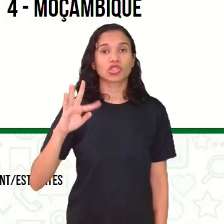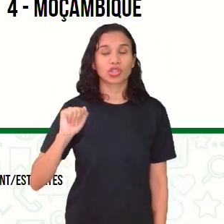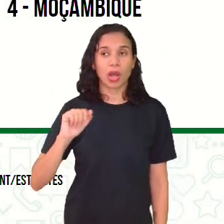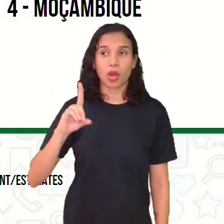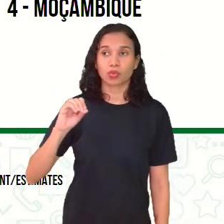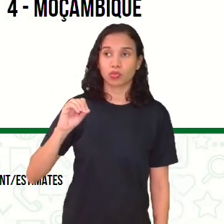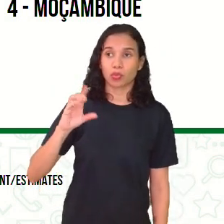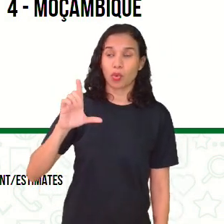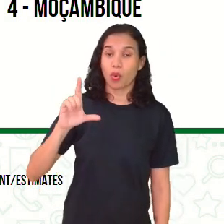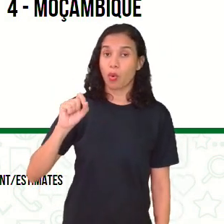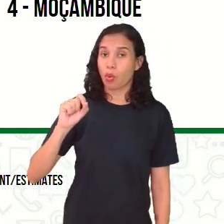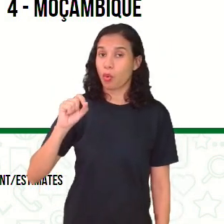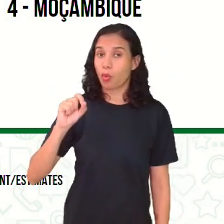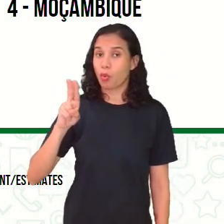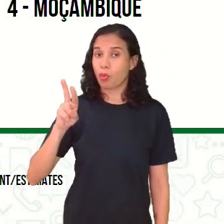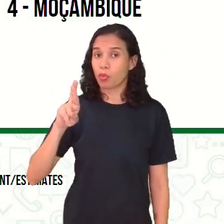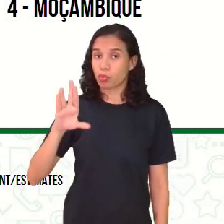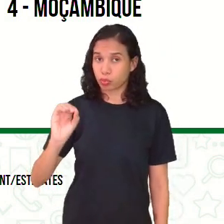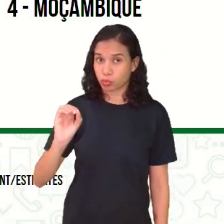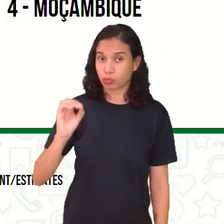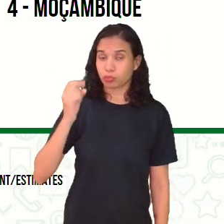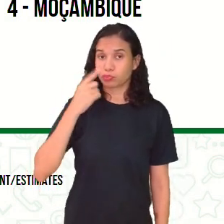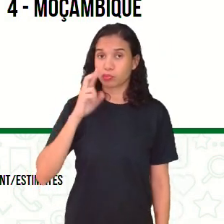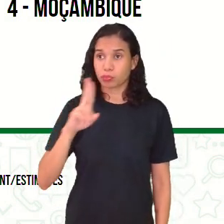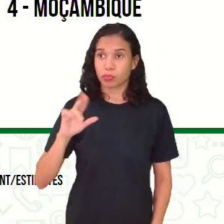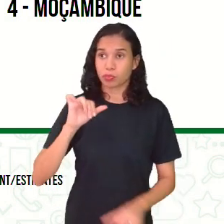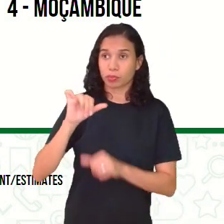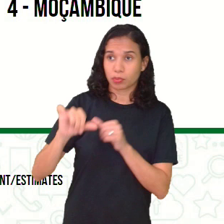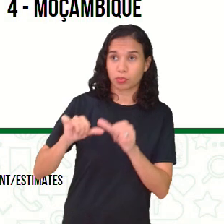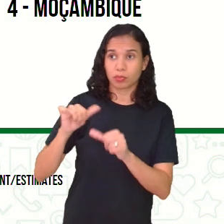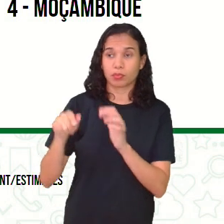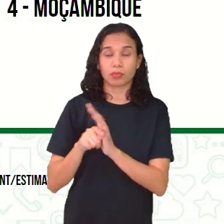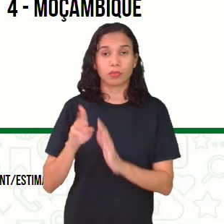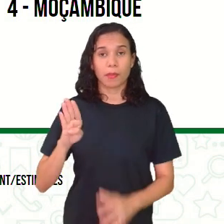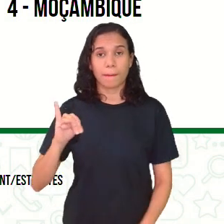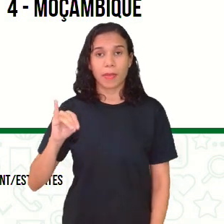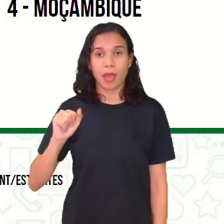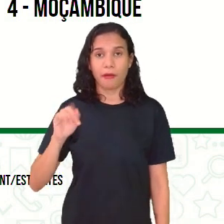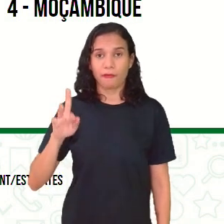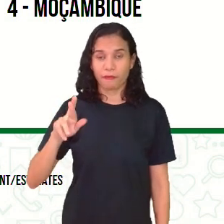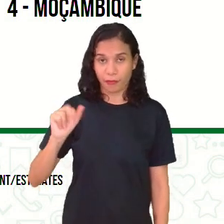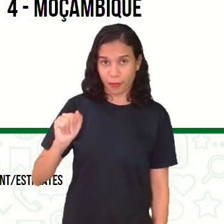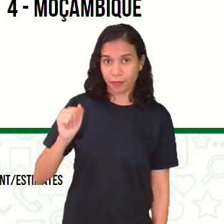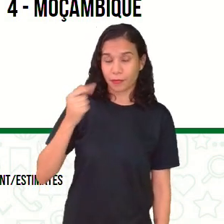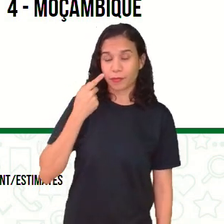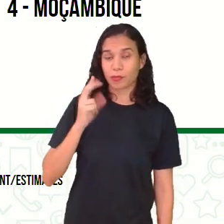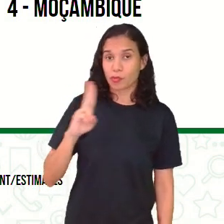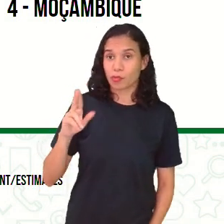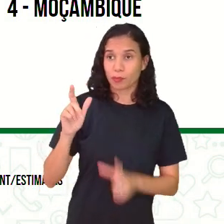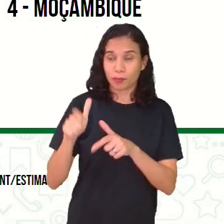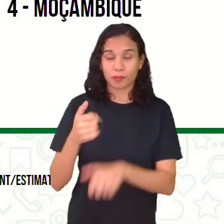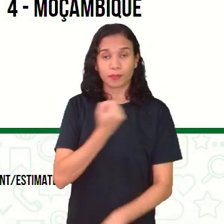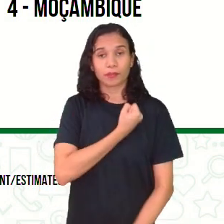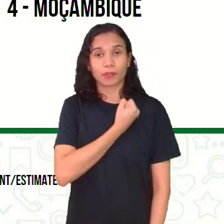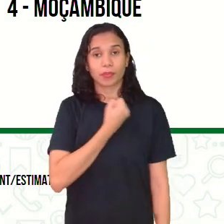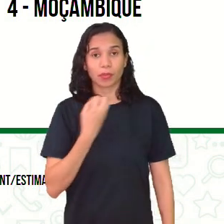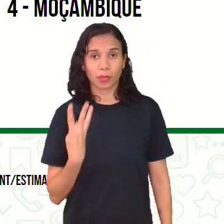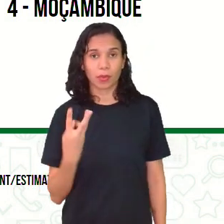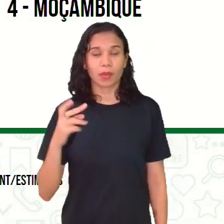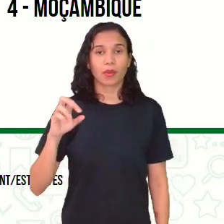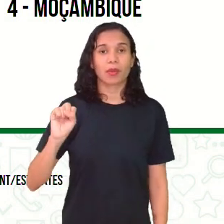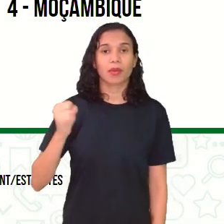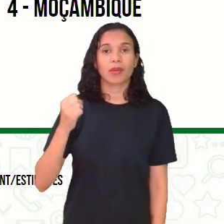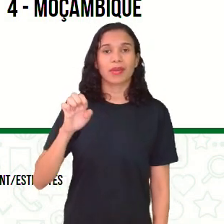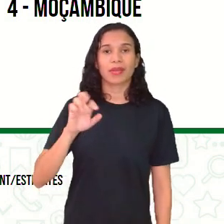agora é chamado de Golfo do Benin, e depois é o Golfo do Biafra. Atualmente é o Golfo de Biafra, tá? Número 3, lá em cima, ó,